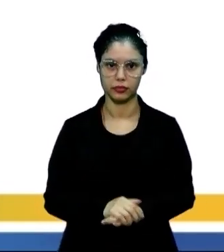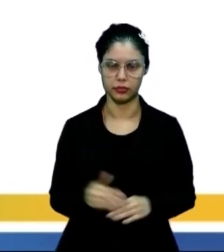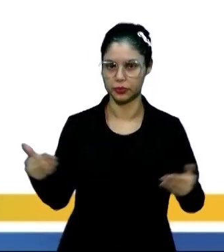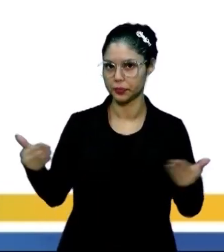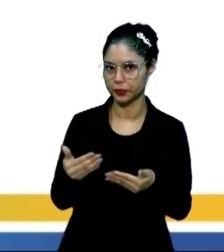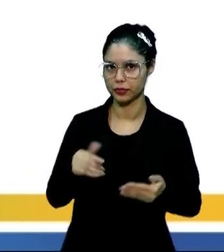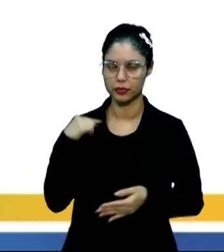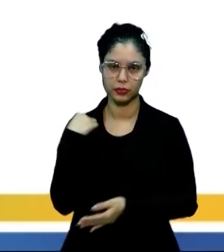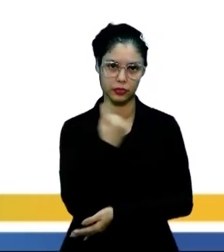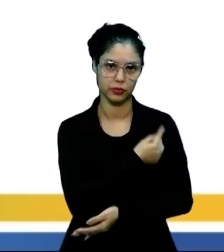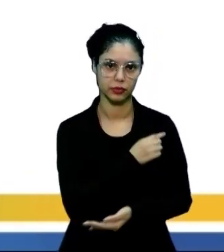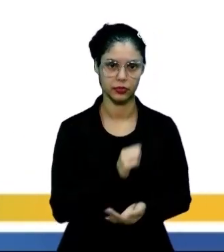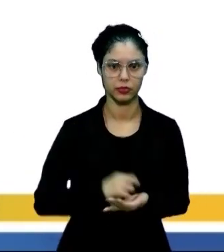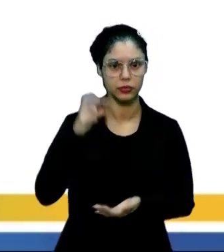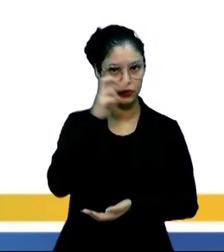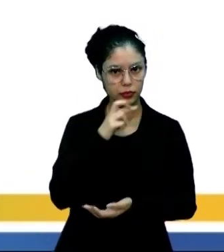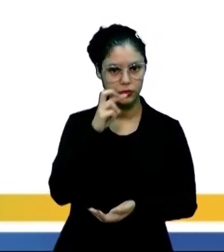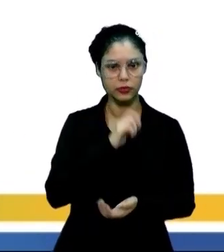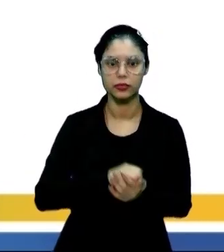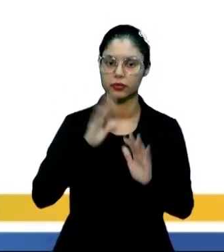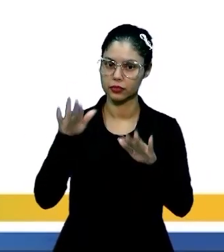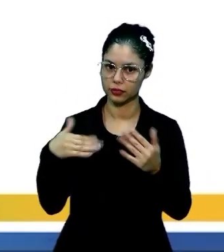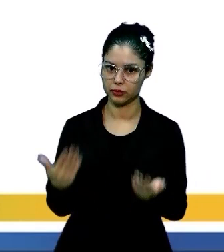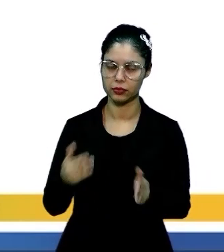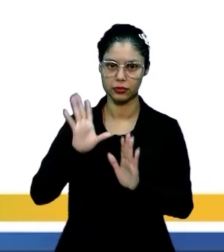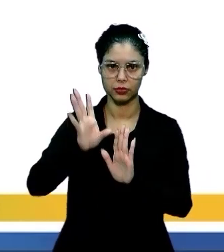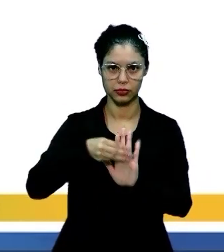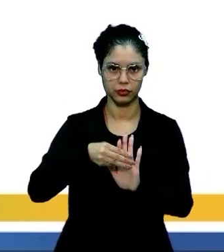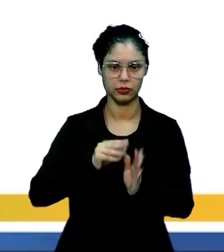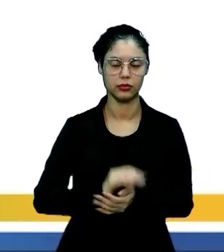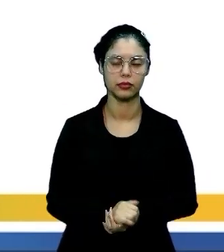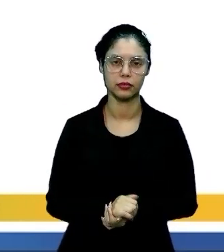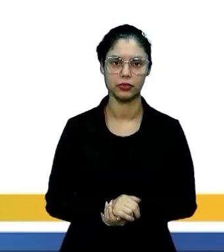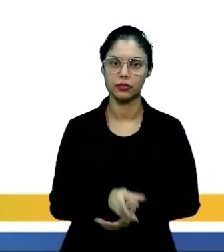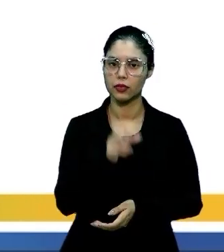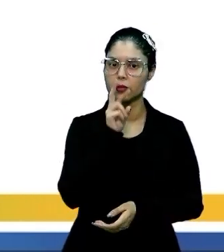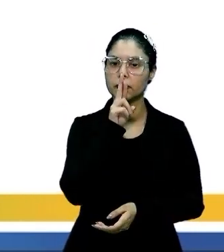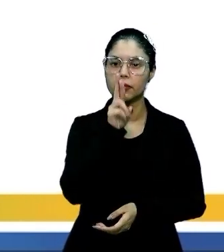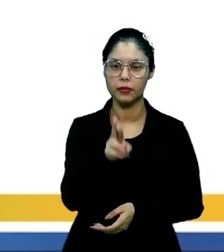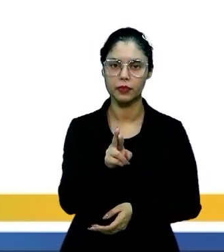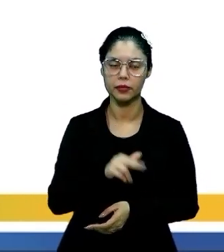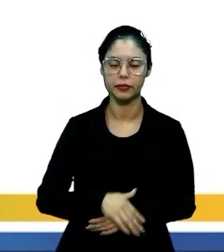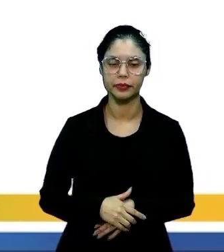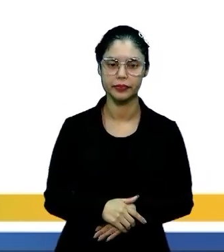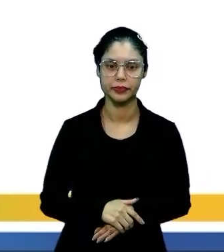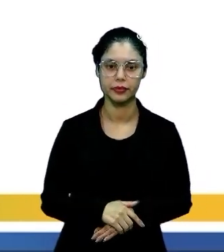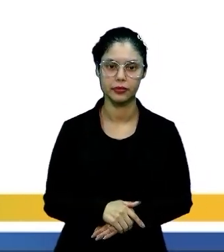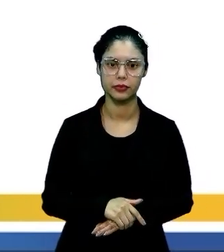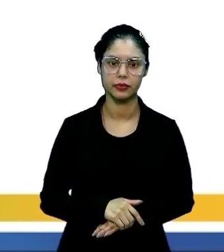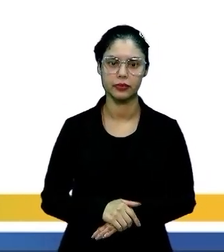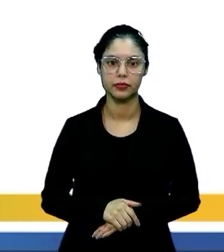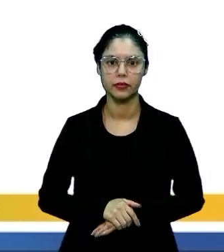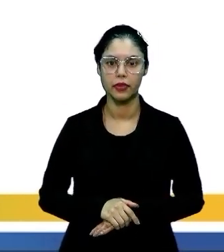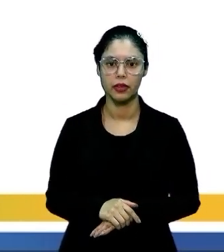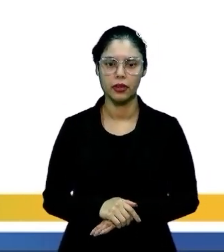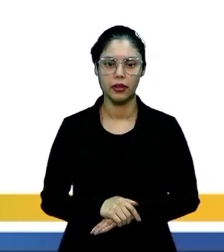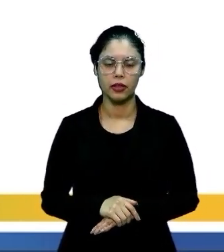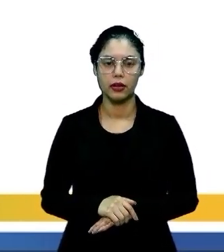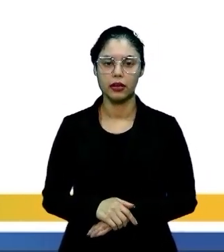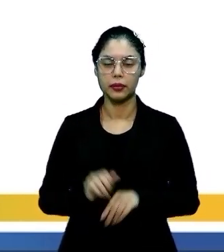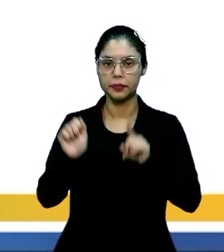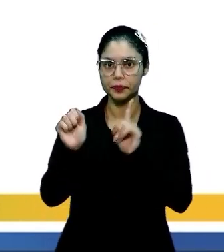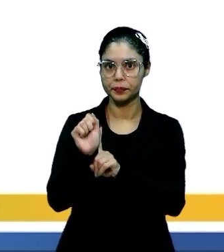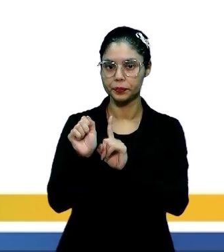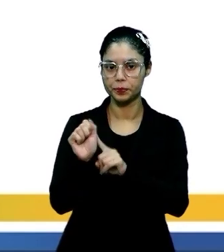Agora, nós vamos analisar para ver qual delas se encaixa, no caso do nosso enunciado, ok? Na letra